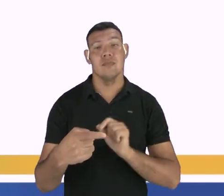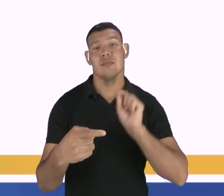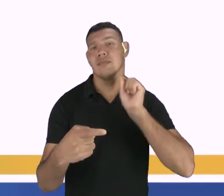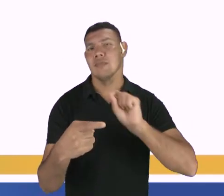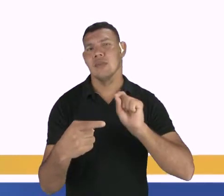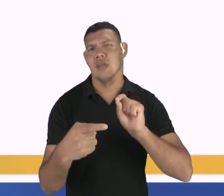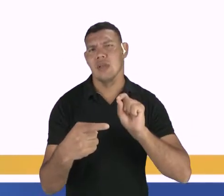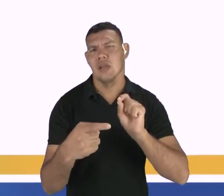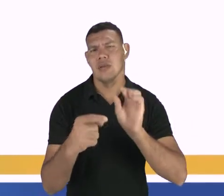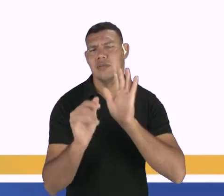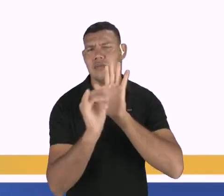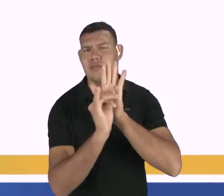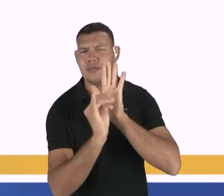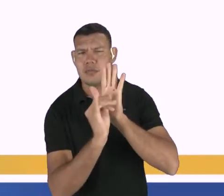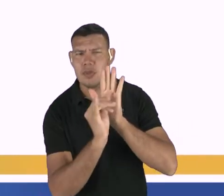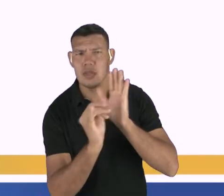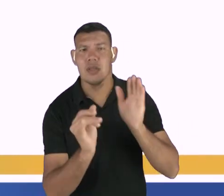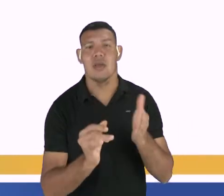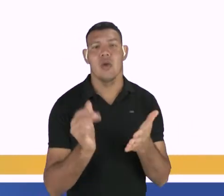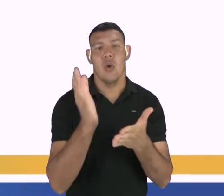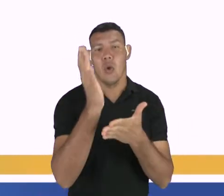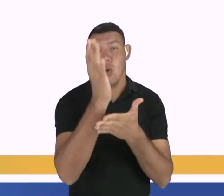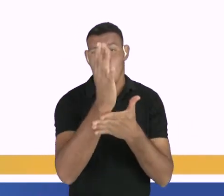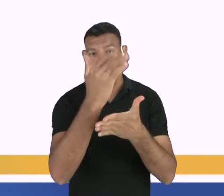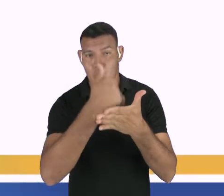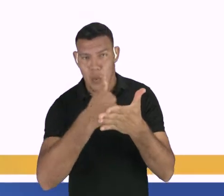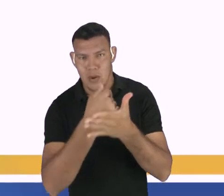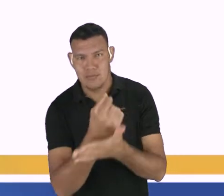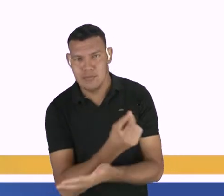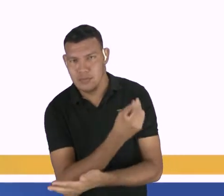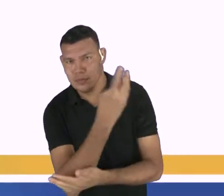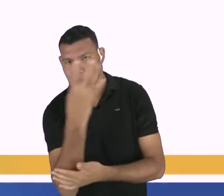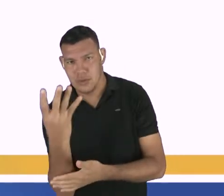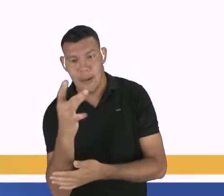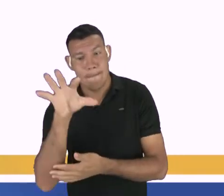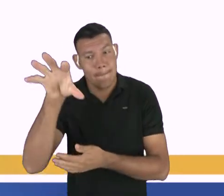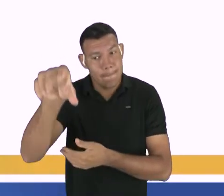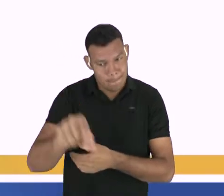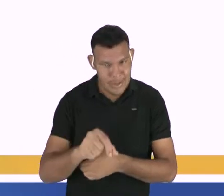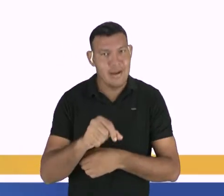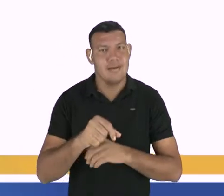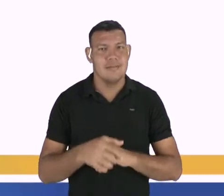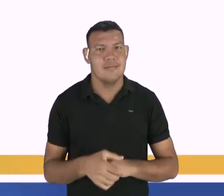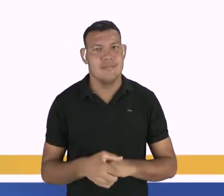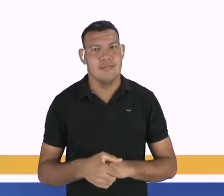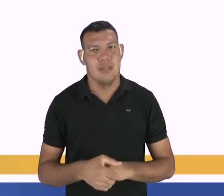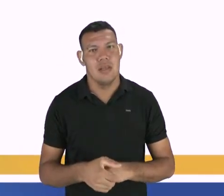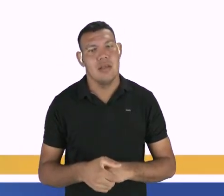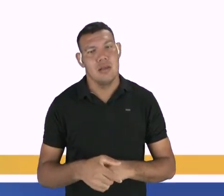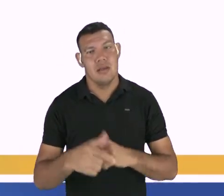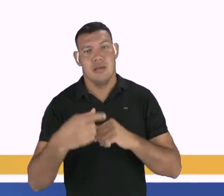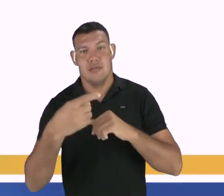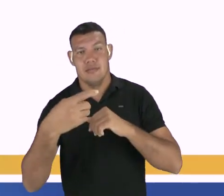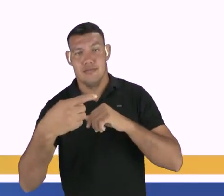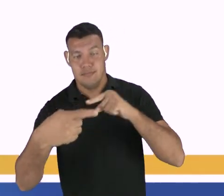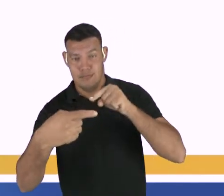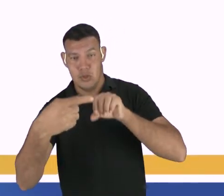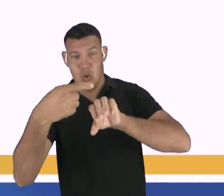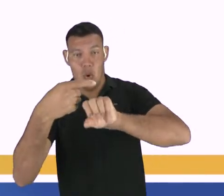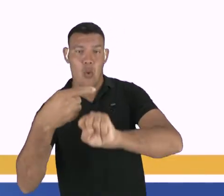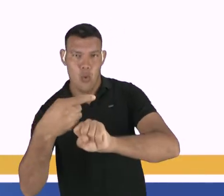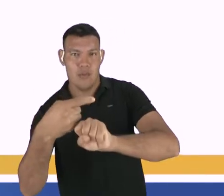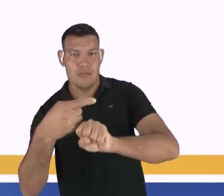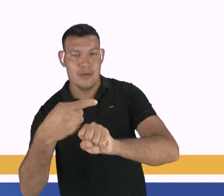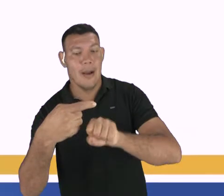e indica quantas partes nós tomamos do todo. Então, o todo seria um 8, né? Então, foi tomado